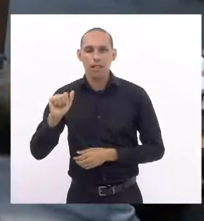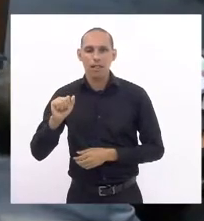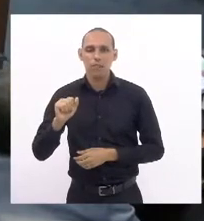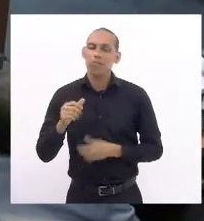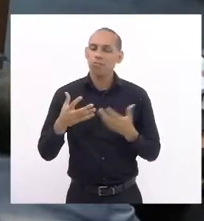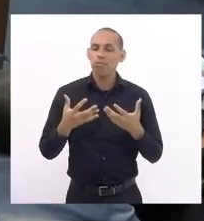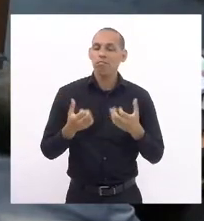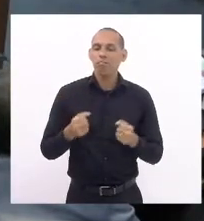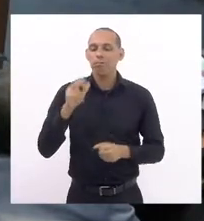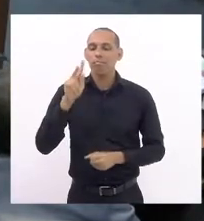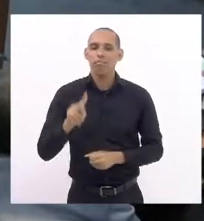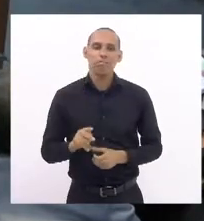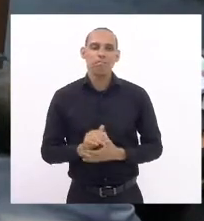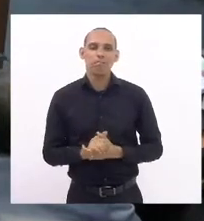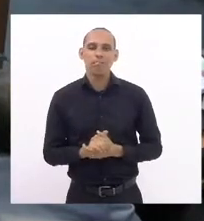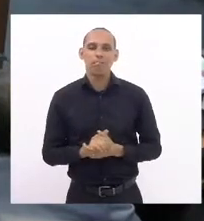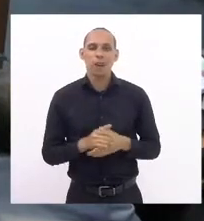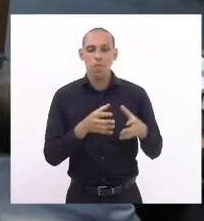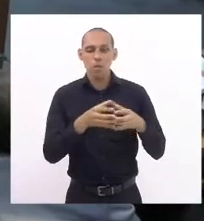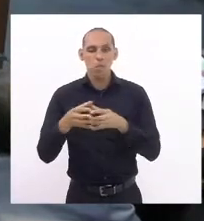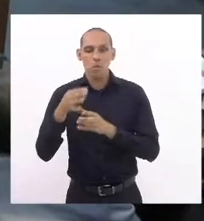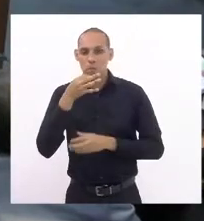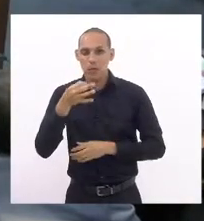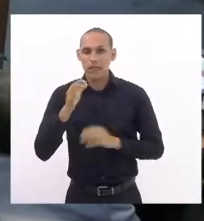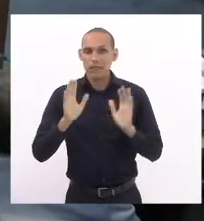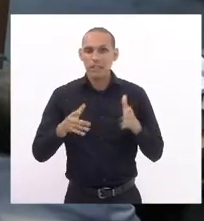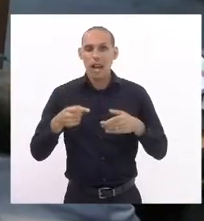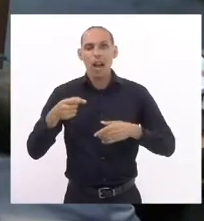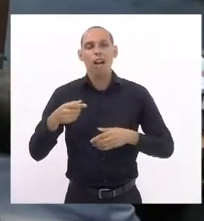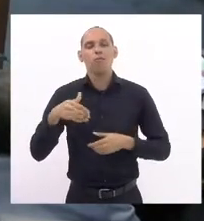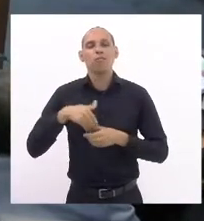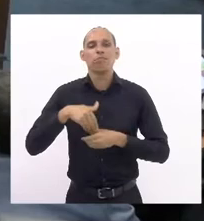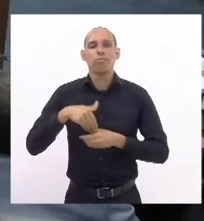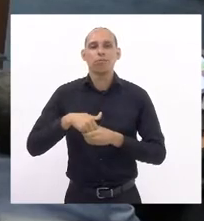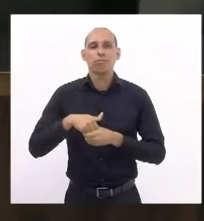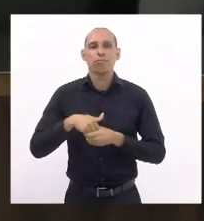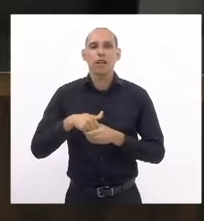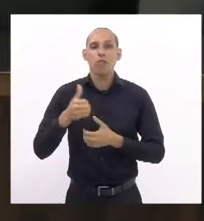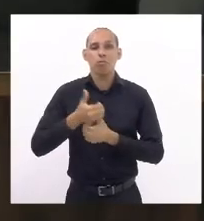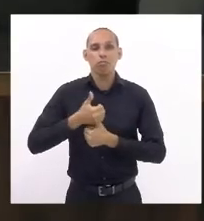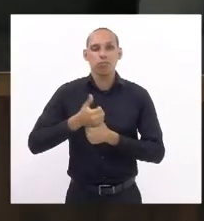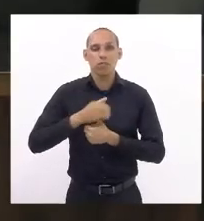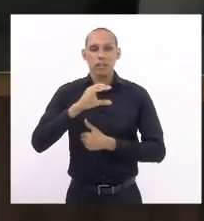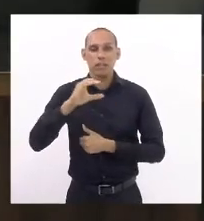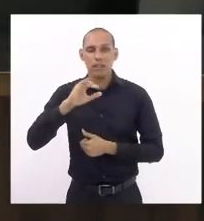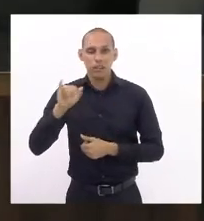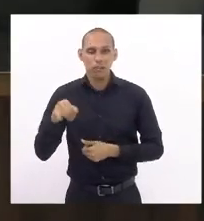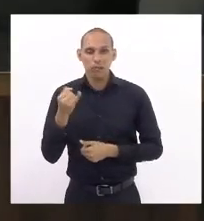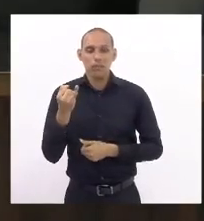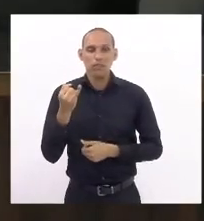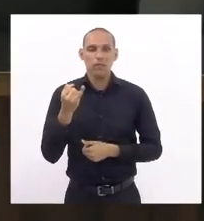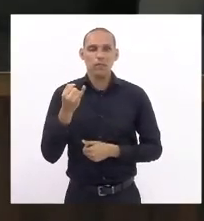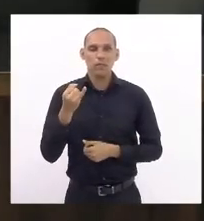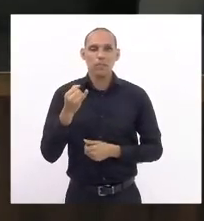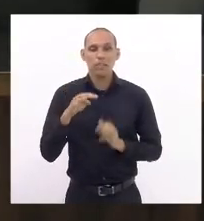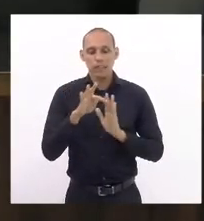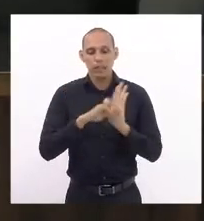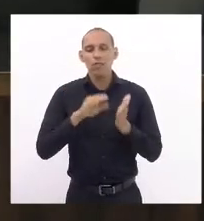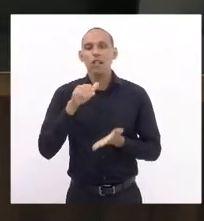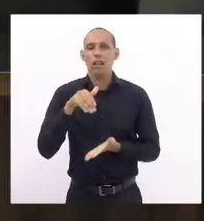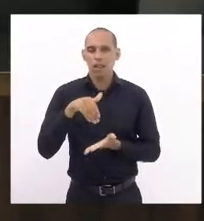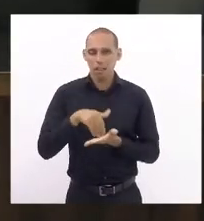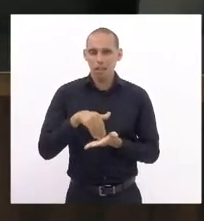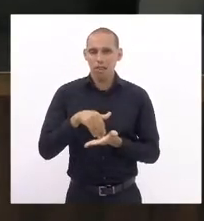Favorável, senhor presidente. Os pareceres emitidos em votação sobre o substitutivo da CCJ, com forma final de redação que a